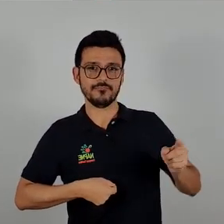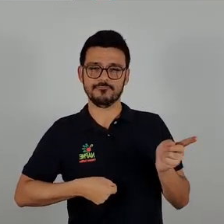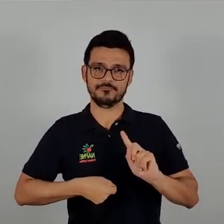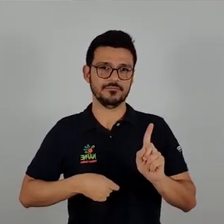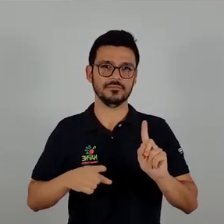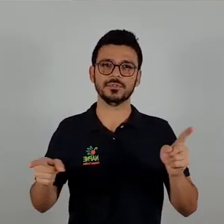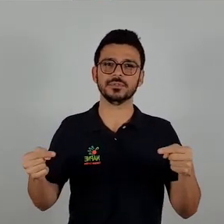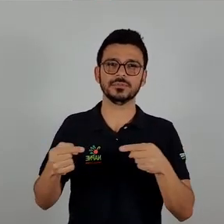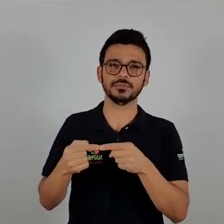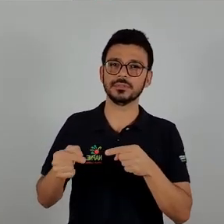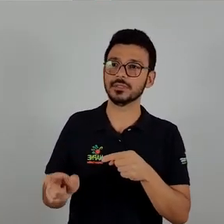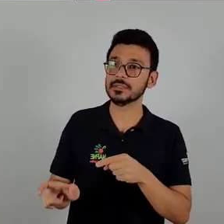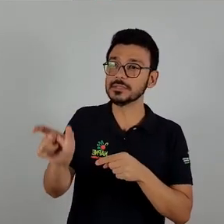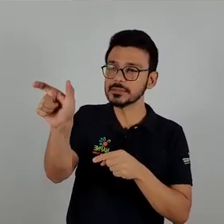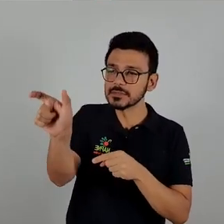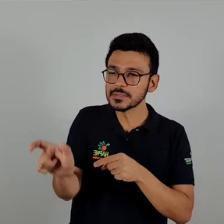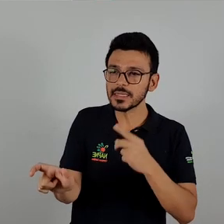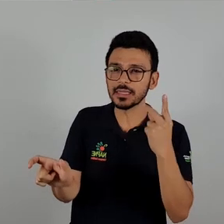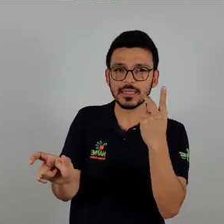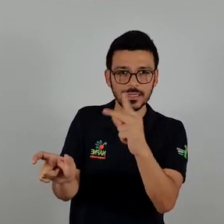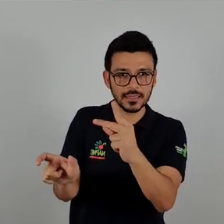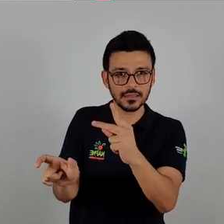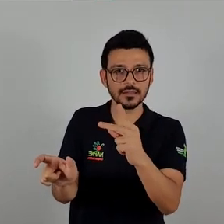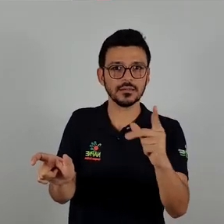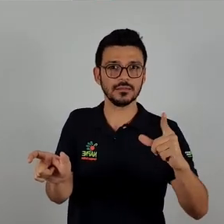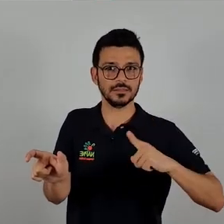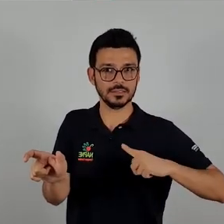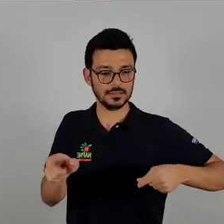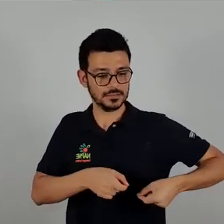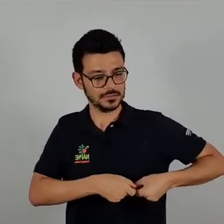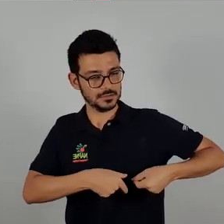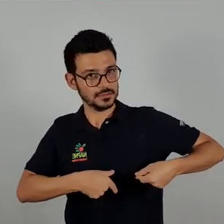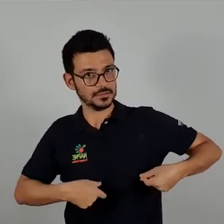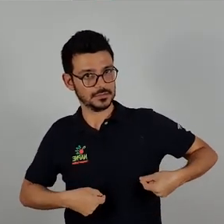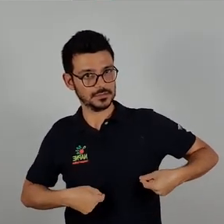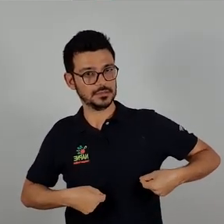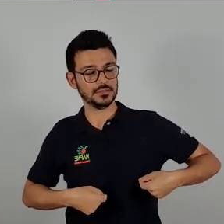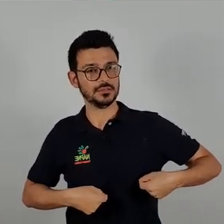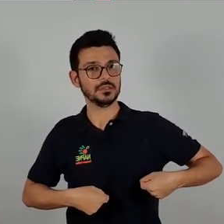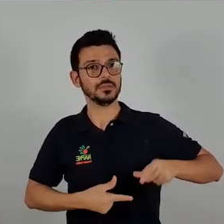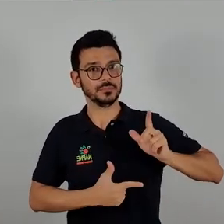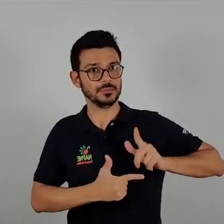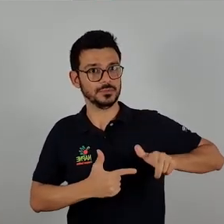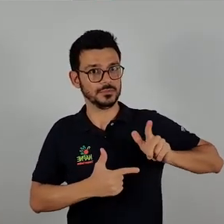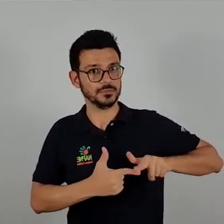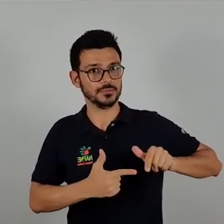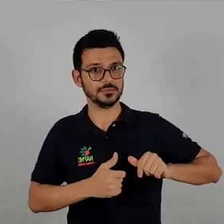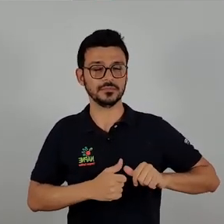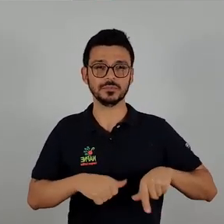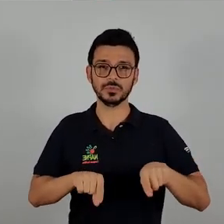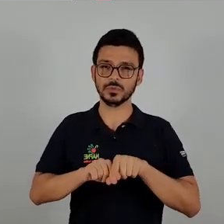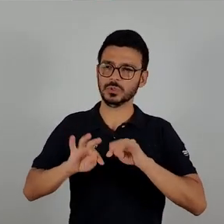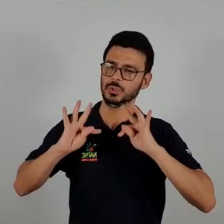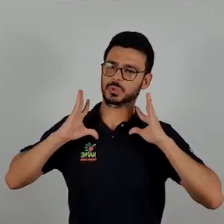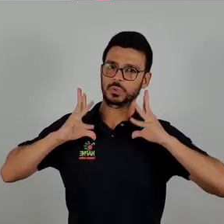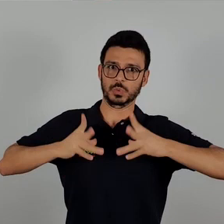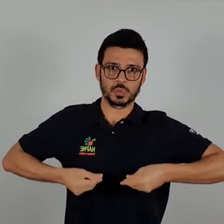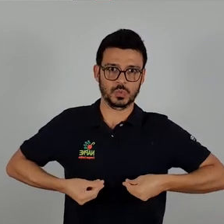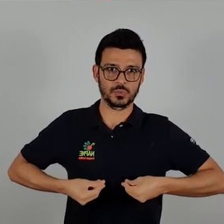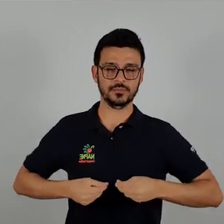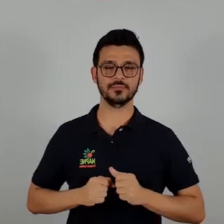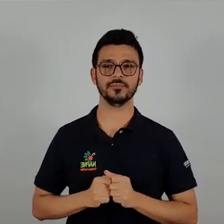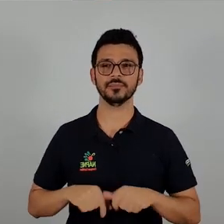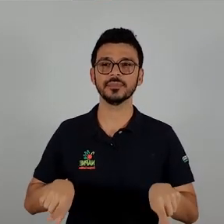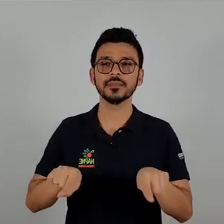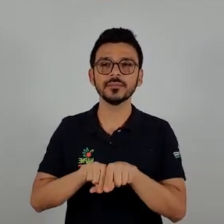Assim como também nos fatores emocionais que levaram que esse fígado tivesse uma propensão para que se intoxicasse um